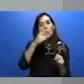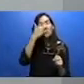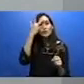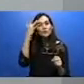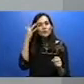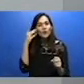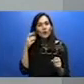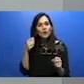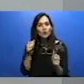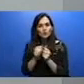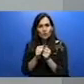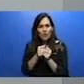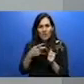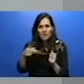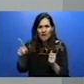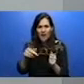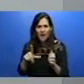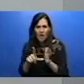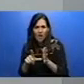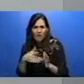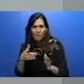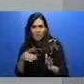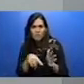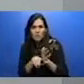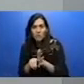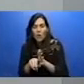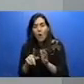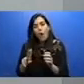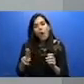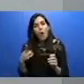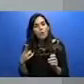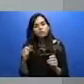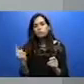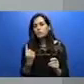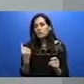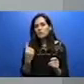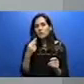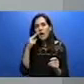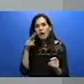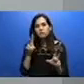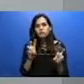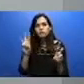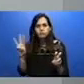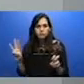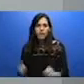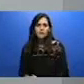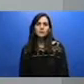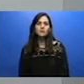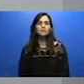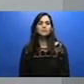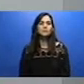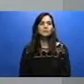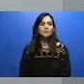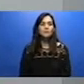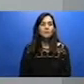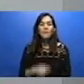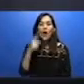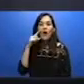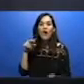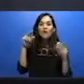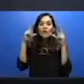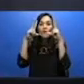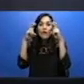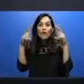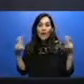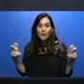os viajantes que fizeram uma pesquisa antes, pode ser pelo viajante, tá? Olha aqui um exemplo, tá? É uma viagem de